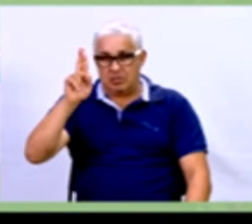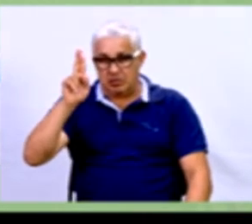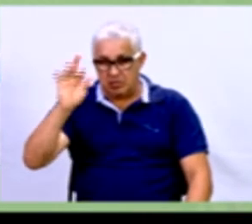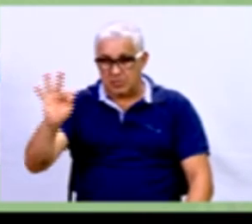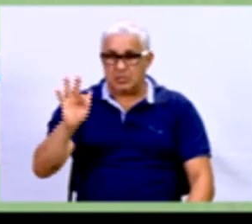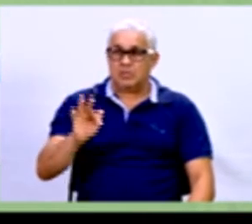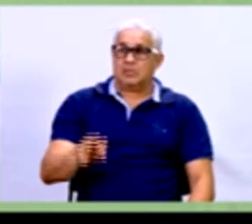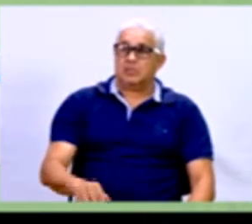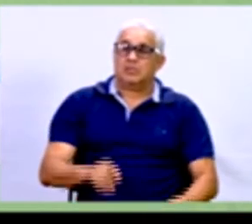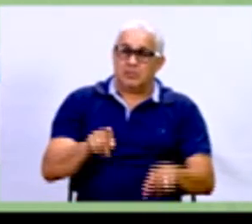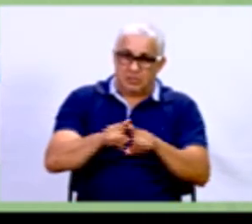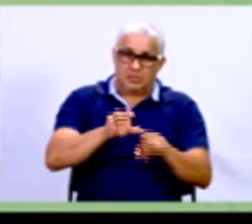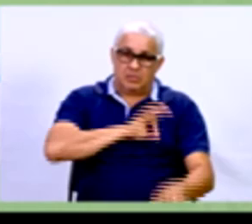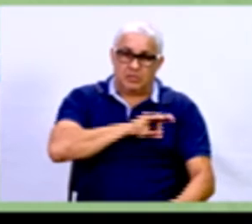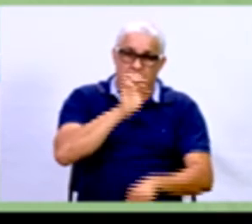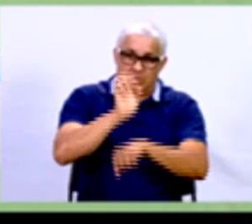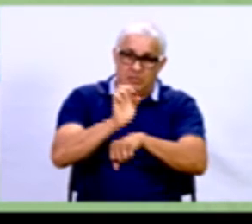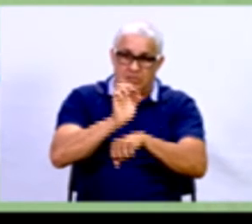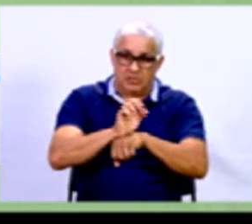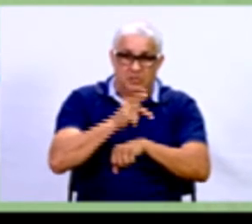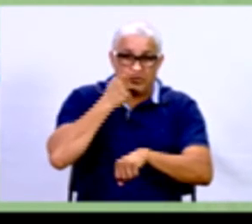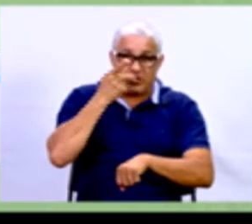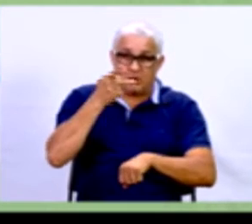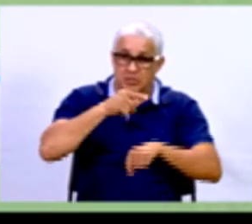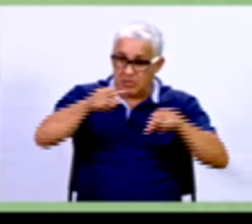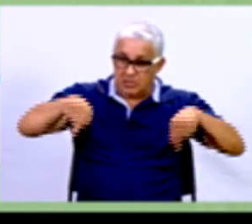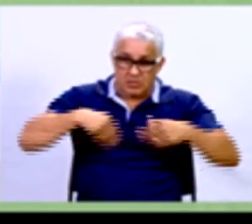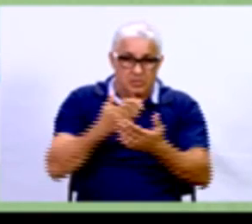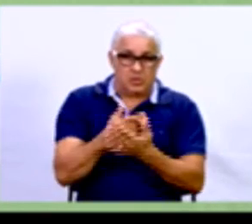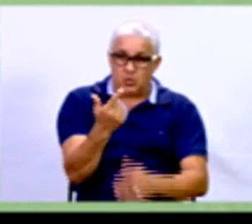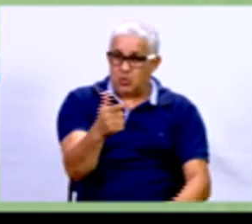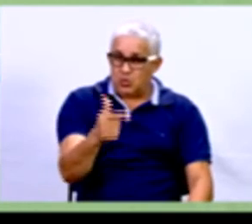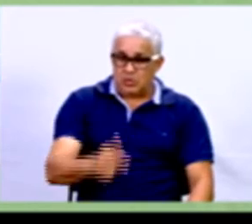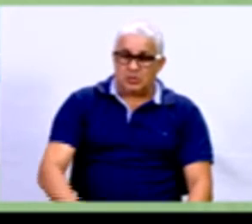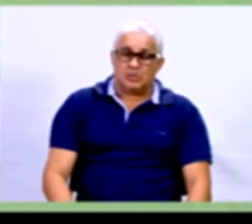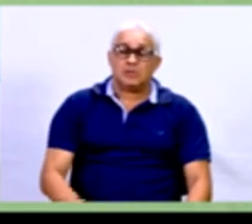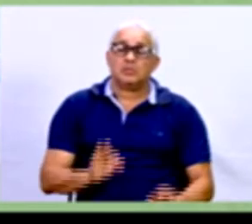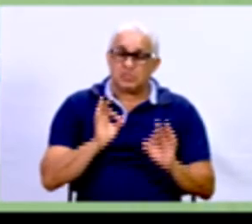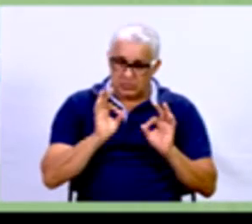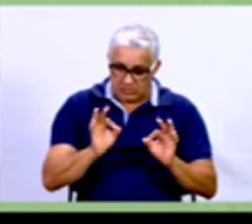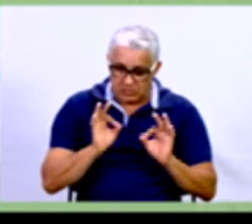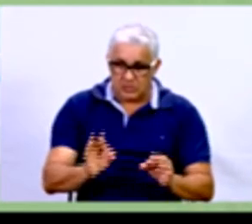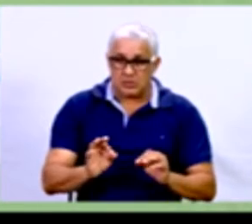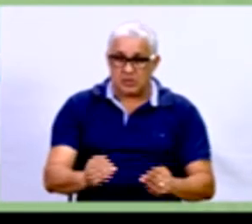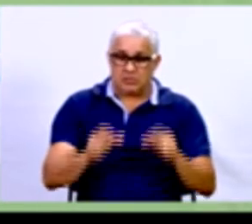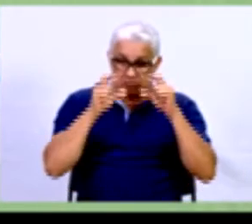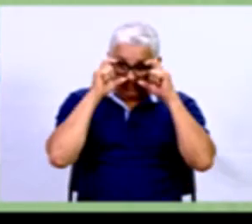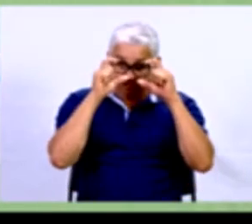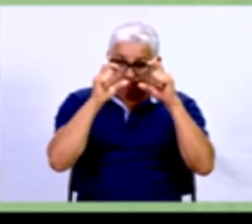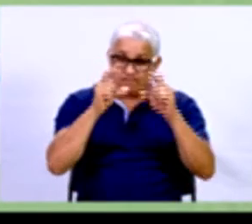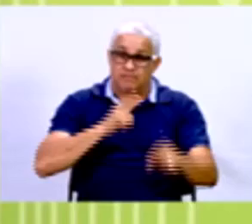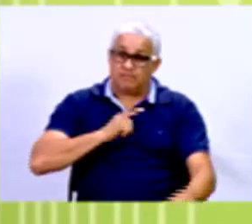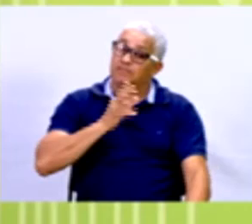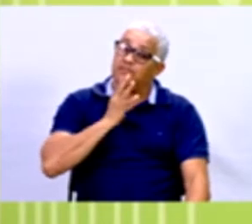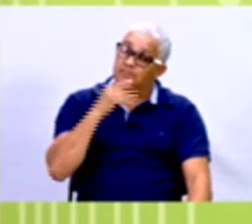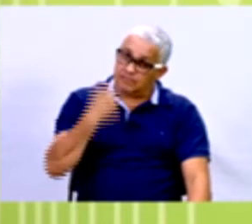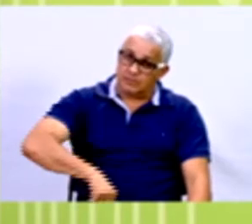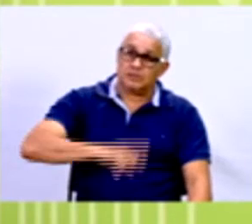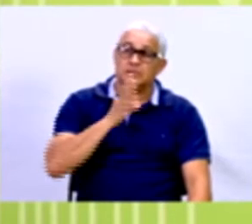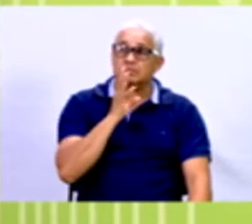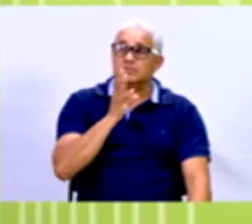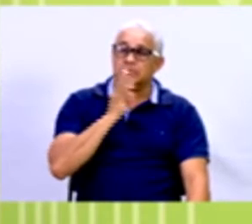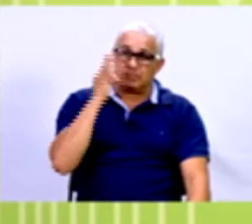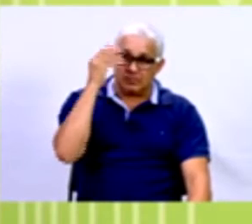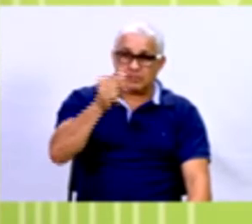alguém pode falar: professora, não foi falado em sala de aula, mas é justamente para você ater-se à necessidade de ter conhecimento, como